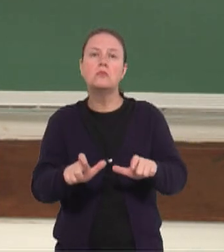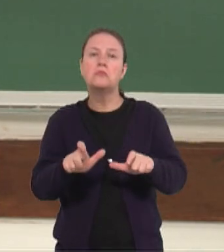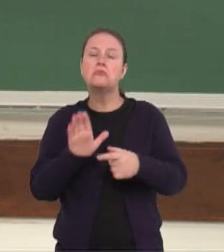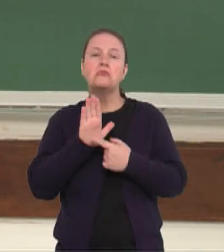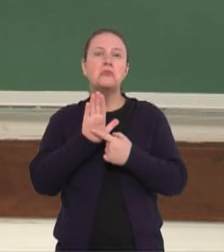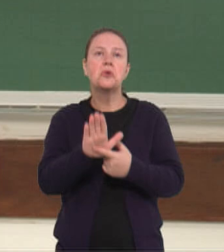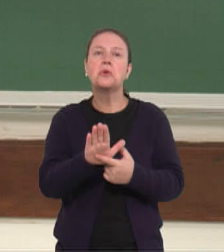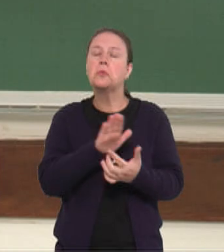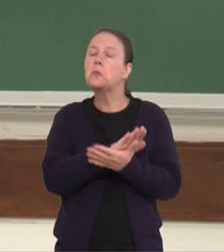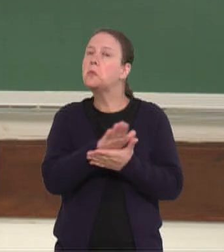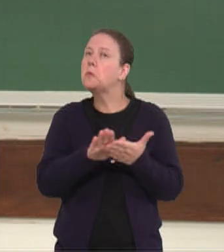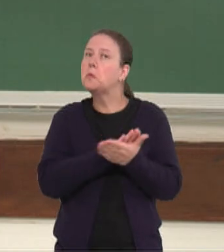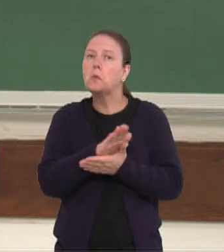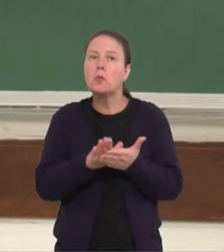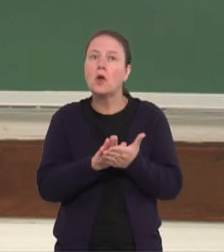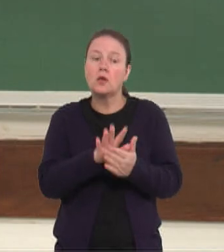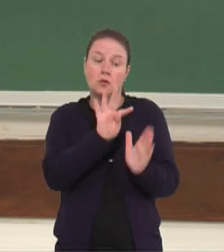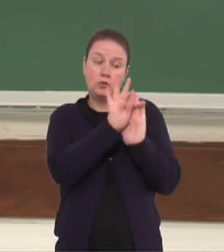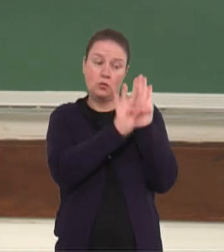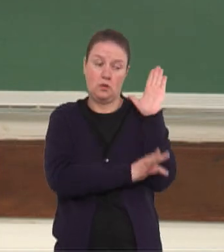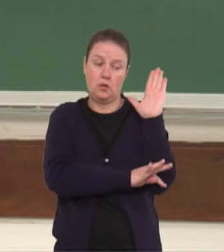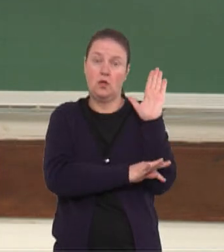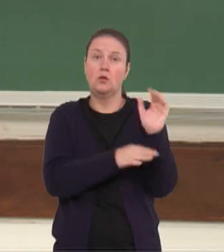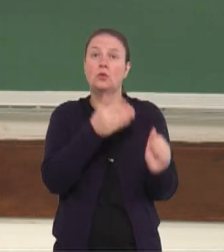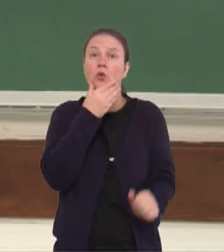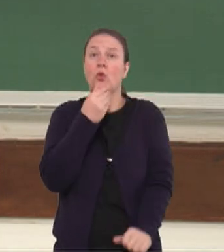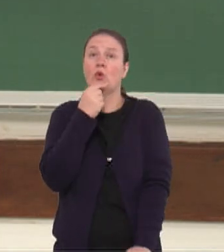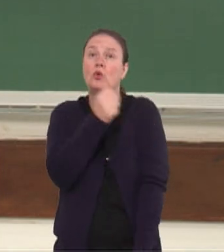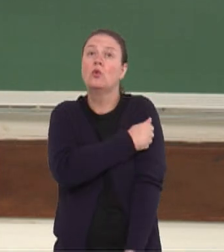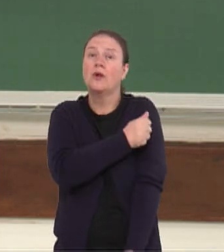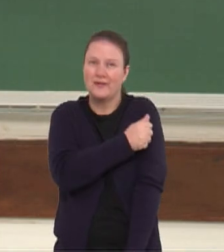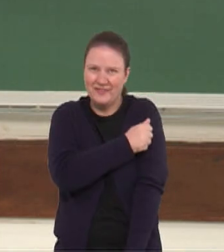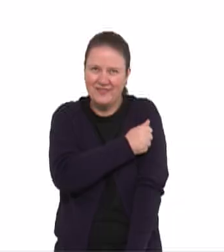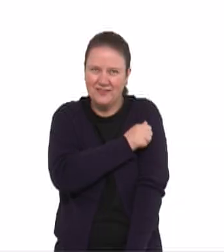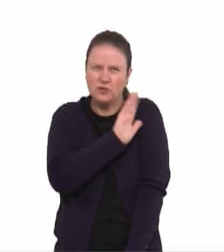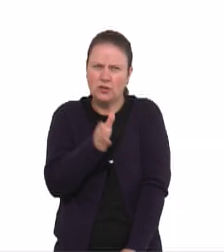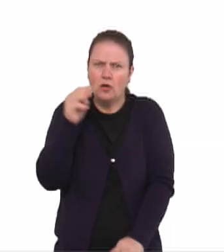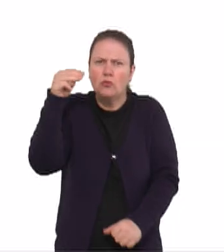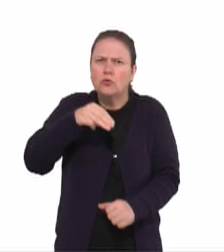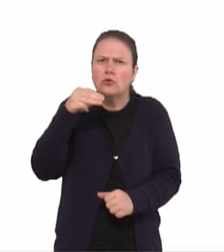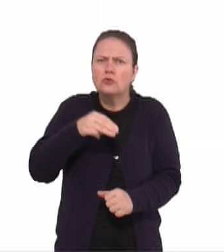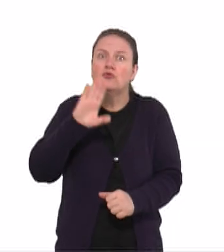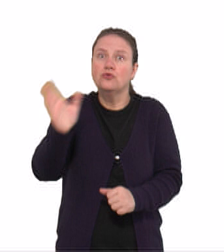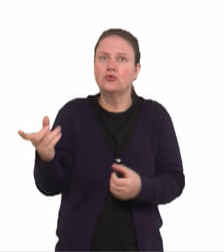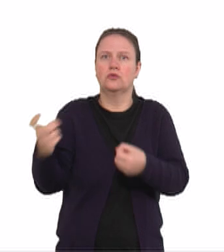texto do Leonardo. Minutinhos para você e eu já retorno.